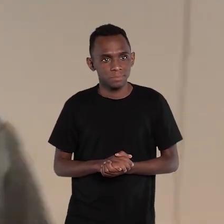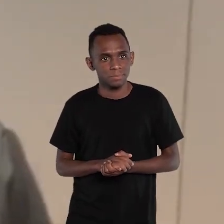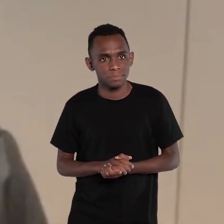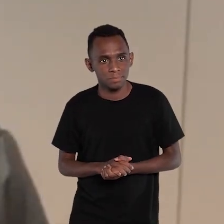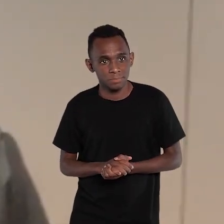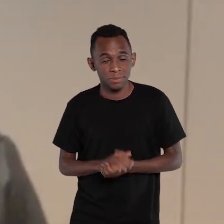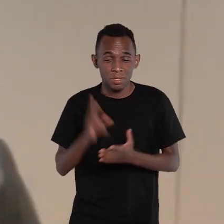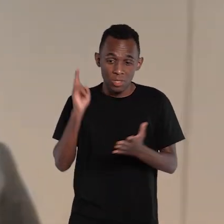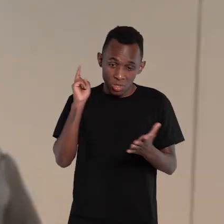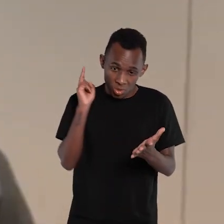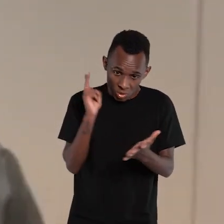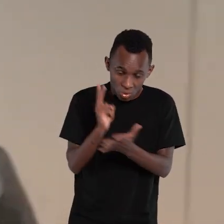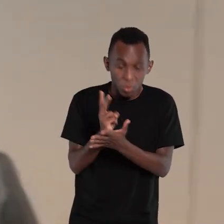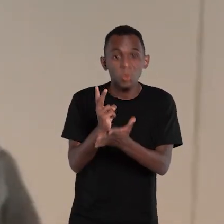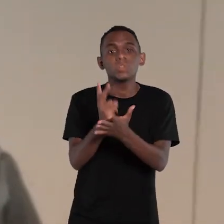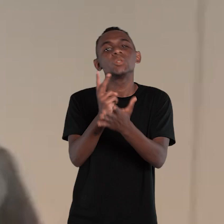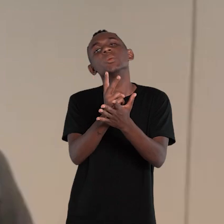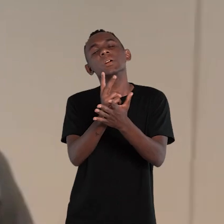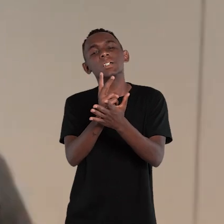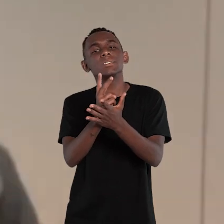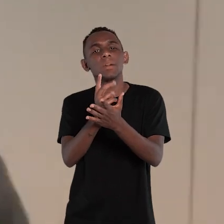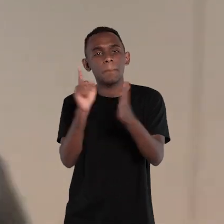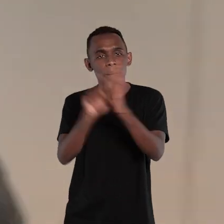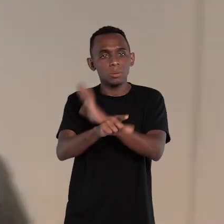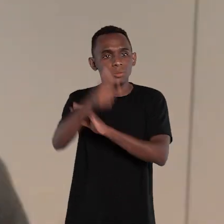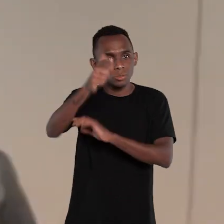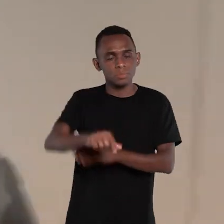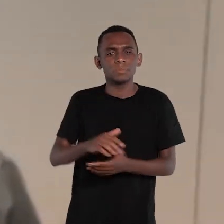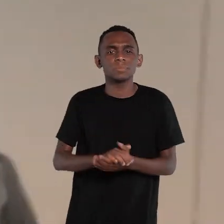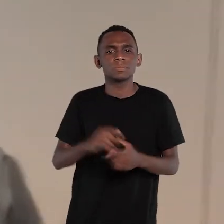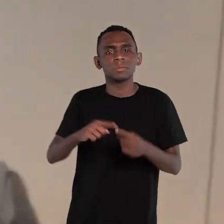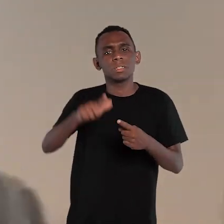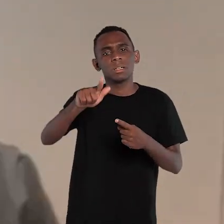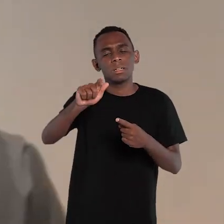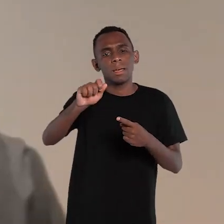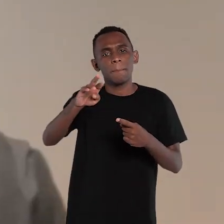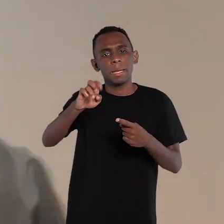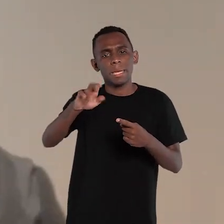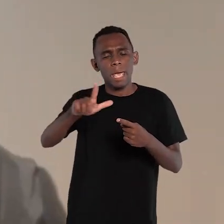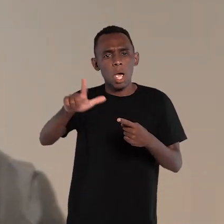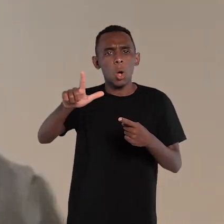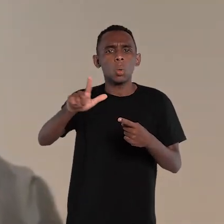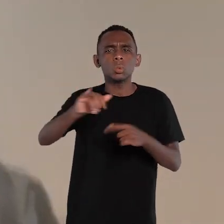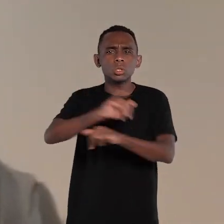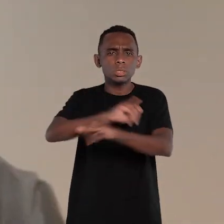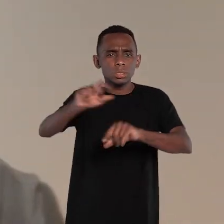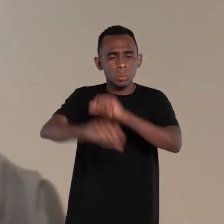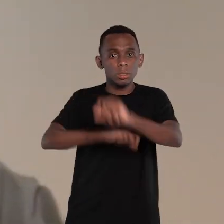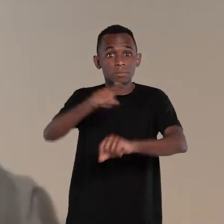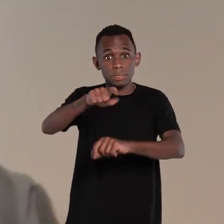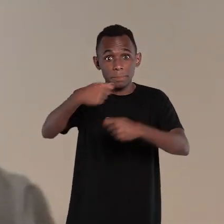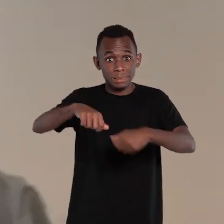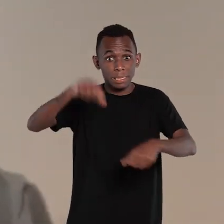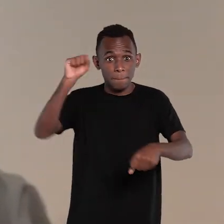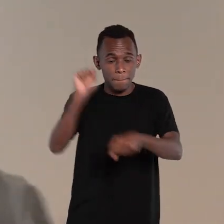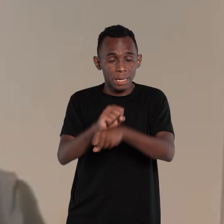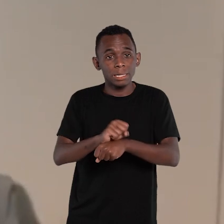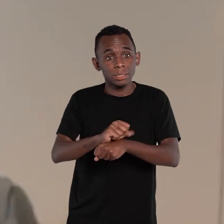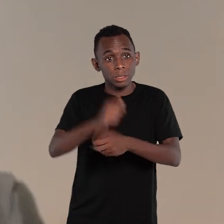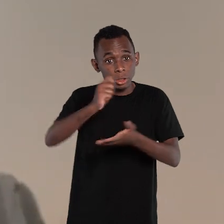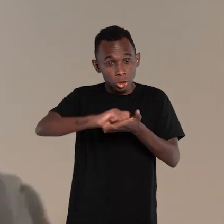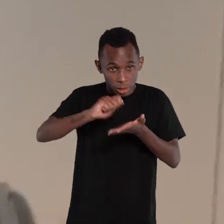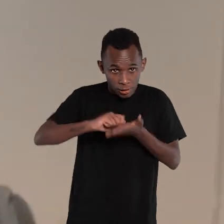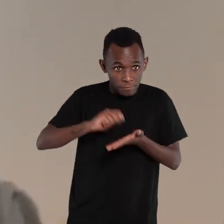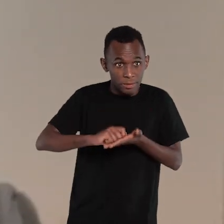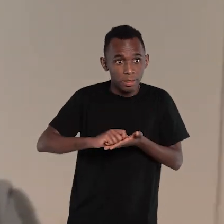ouvir. Continuando aqui citando os mestres, né? O Gabriel Garcia Marques dizia que você tem que parar de escrever